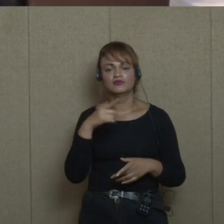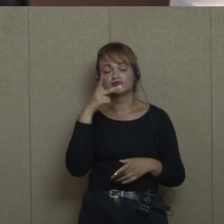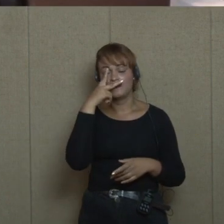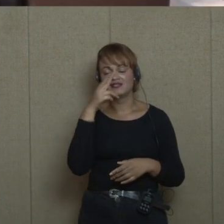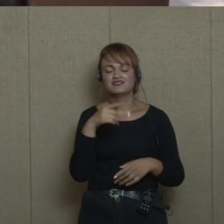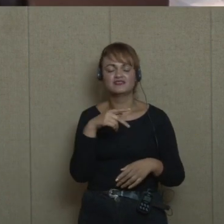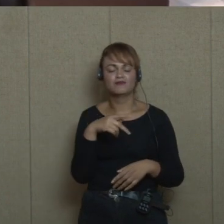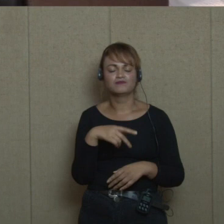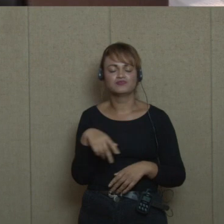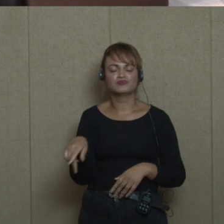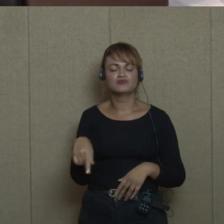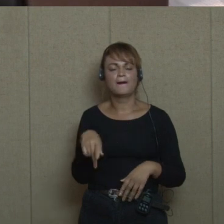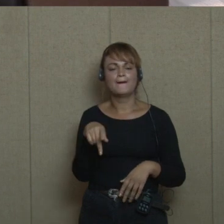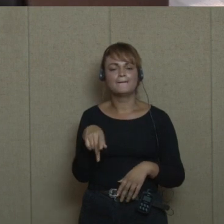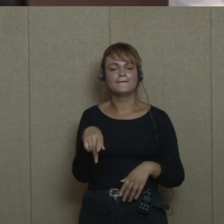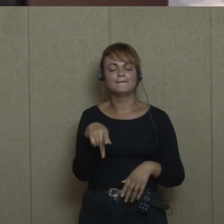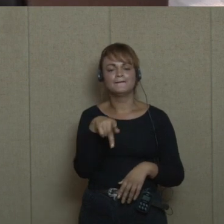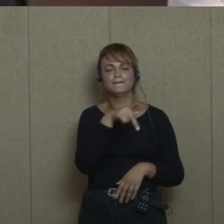políticos.